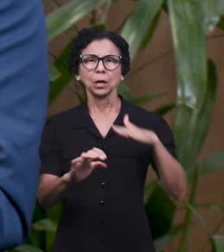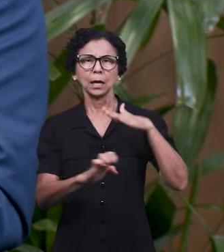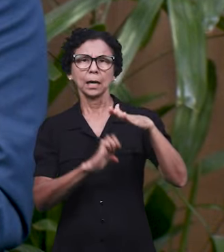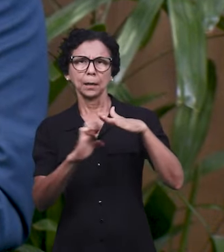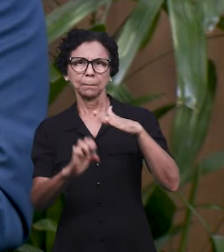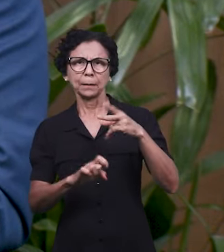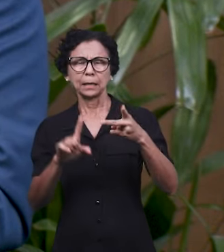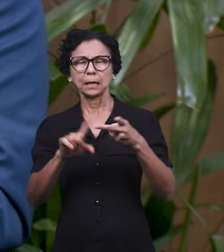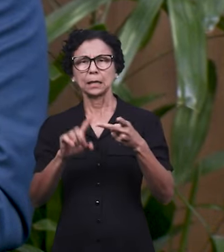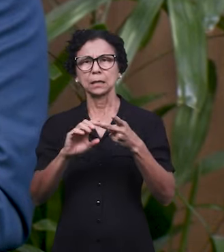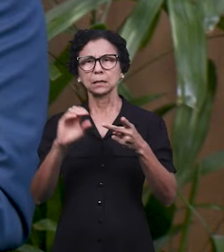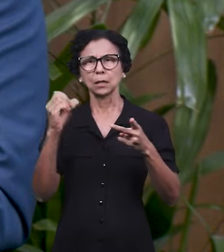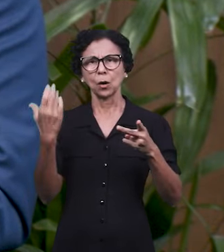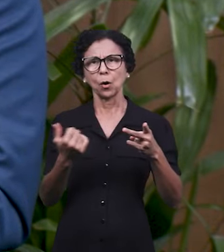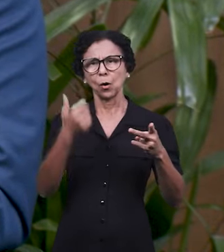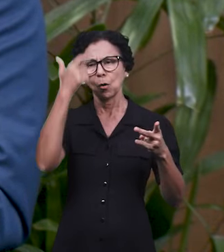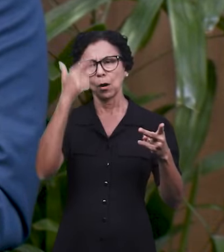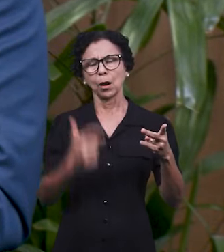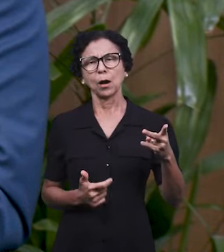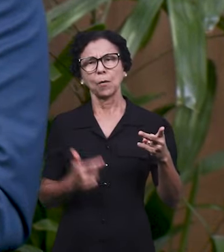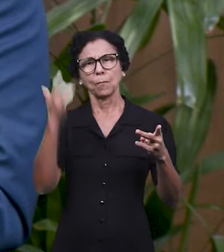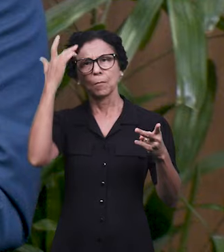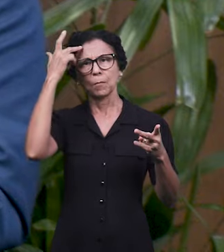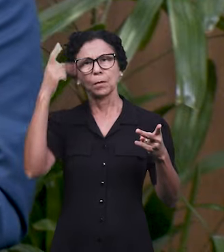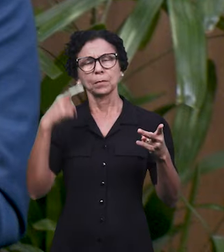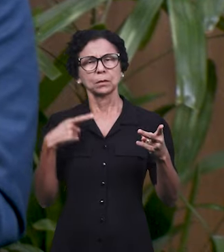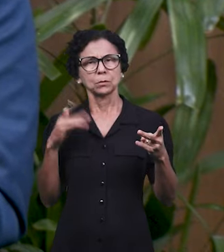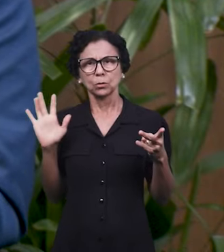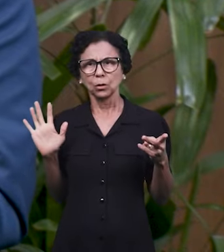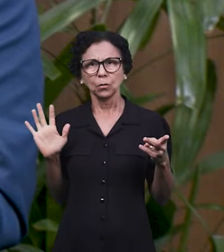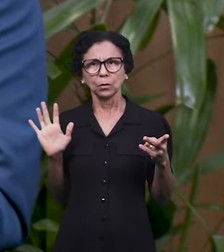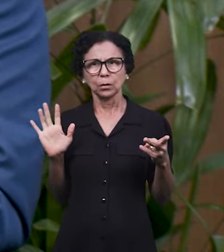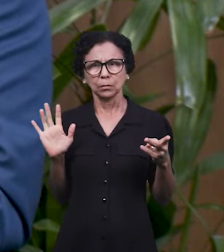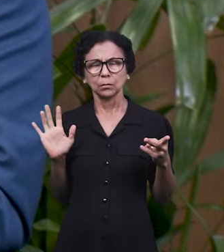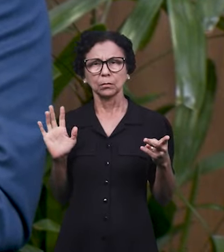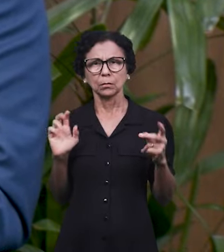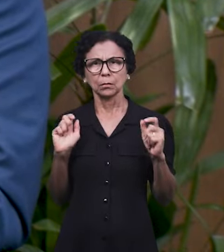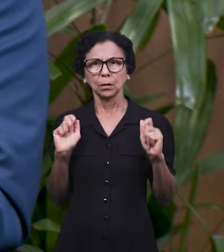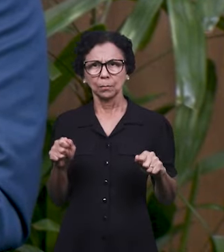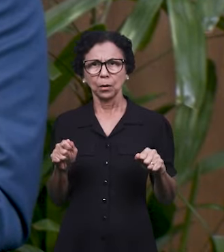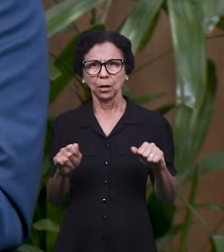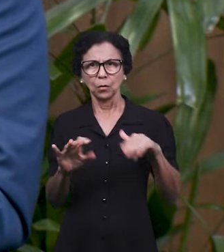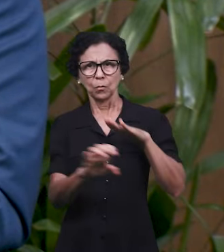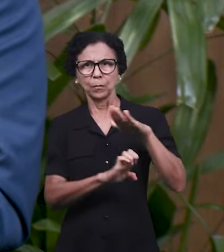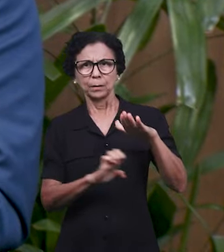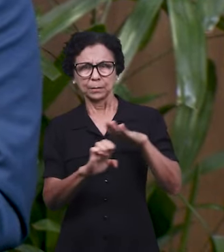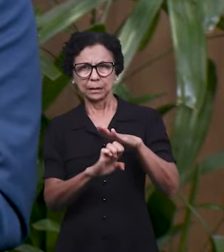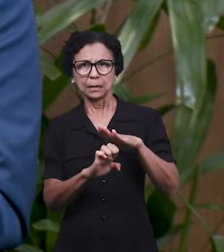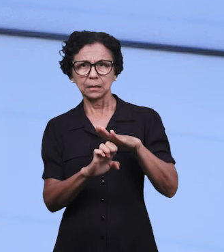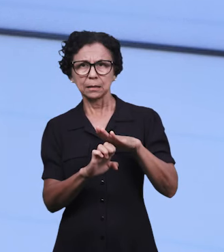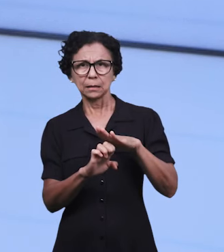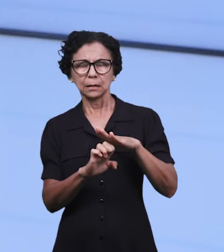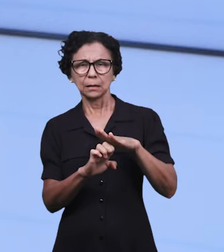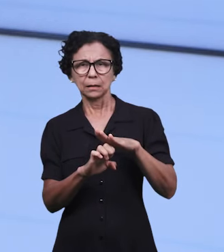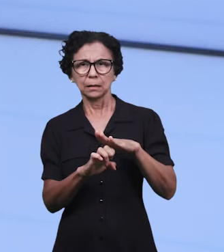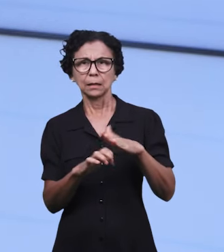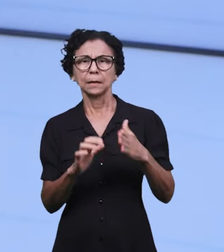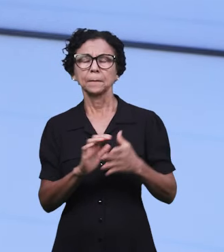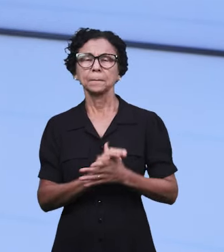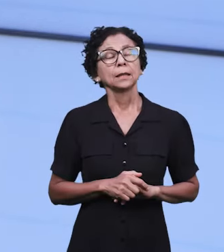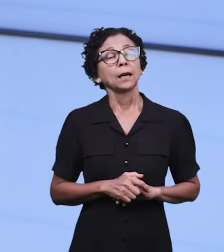seja ela uma empresa uma instituição eh uma pessoa jurídica também pode ser vítima de um de um crime contra honra Dr Rodrigo e